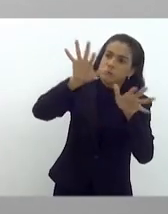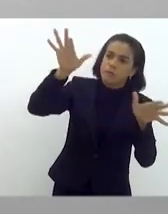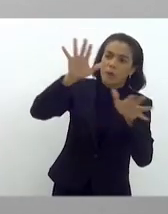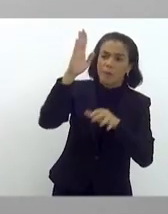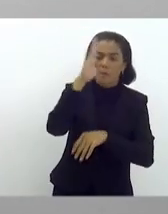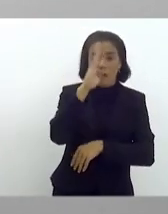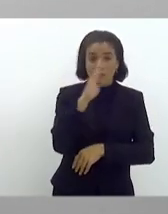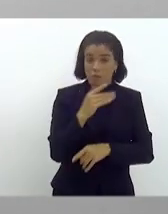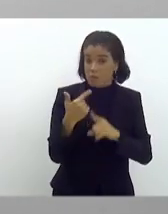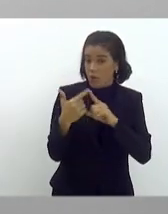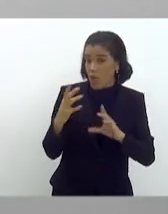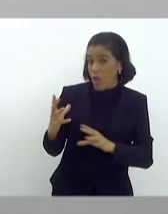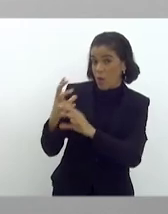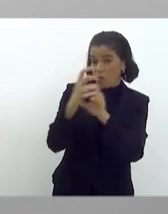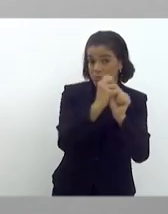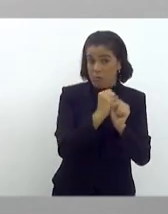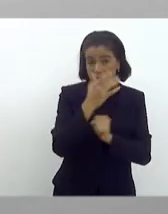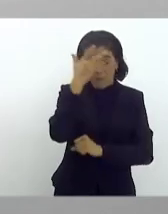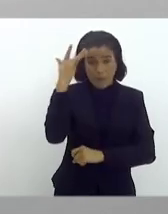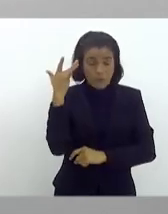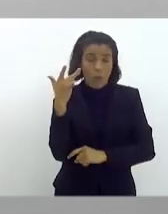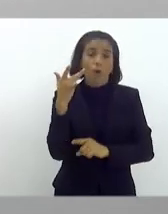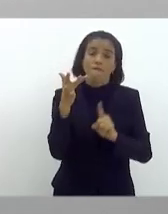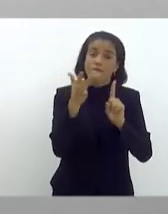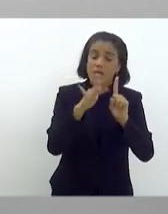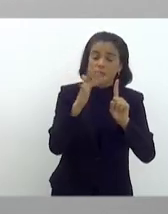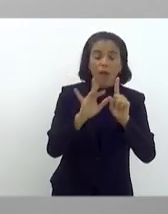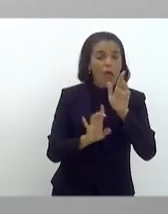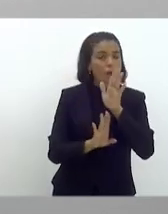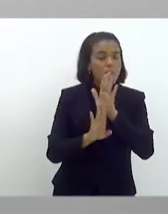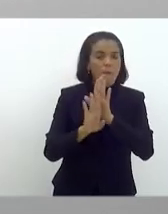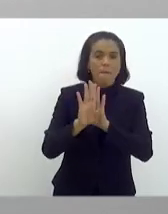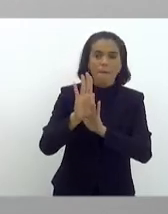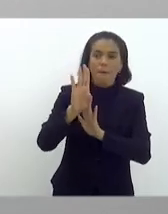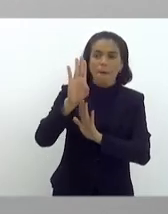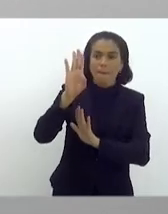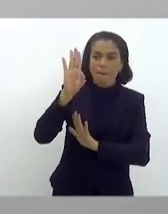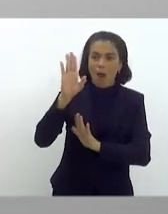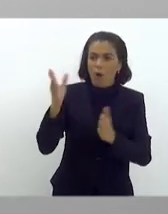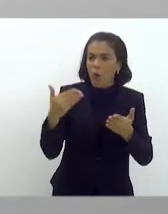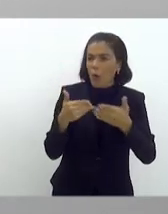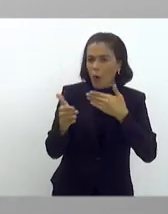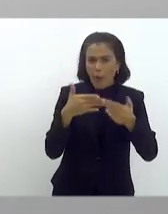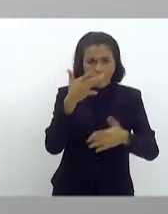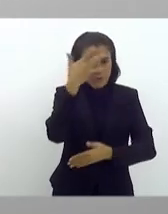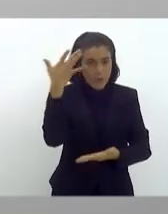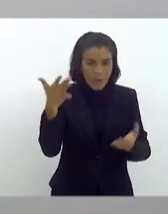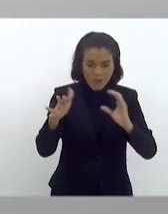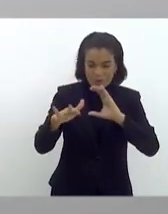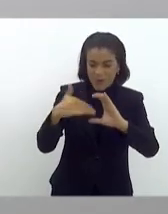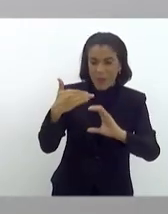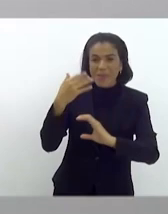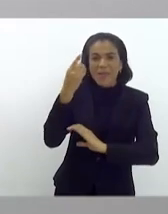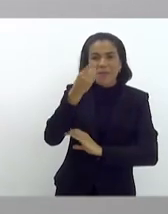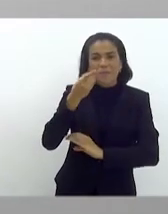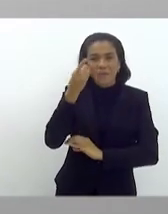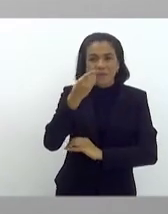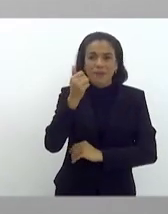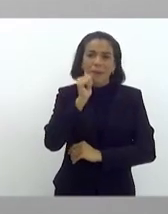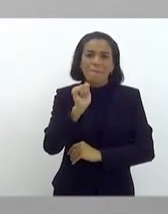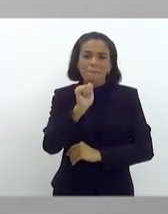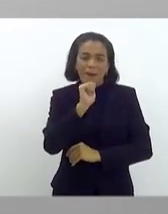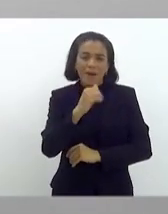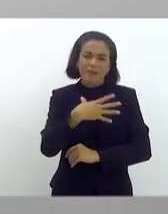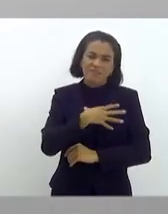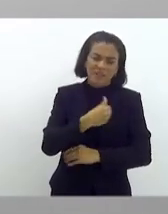números estão muito altos Isso me preocupa muito e eu vou te falar qualquer um hoje recebe uma mensagem seja uma deputada uma mãe de casa